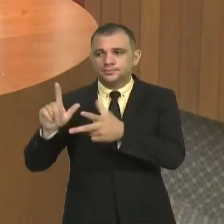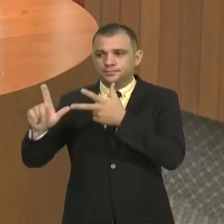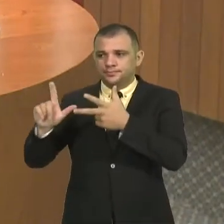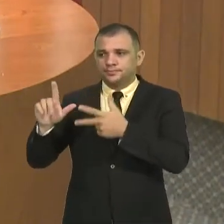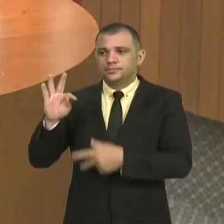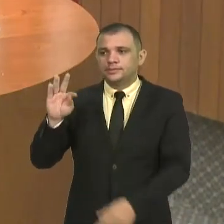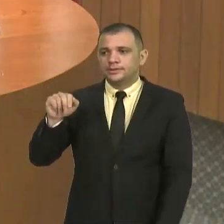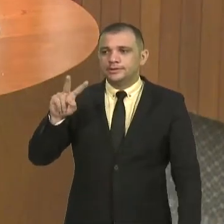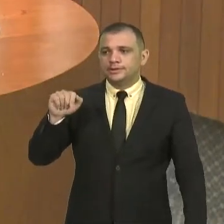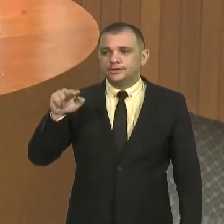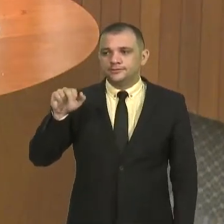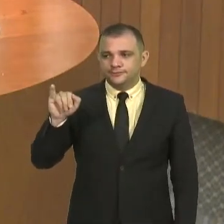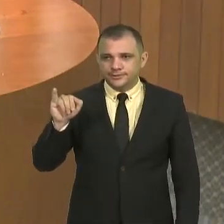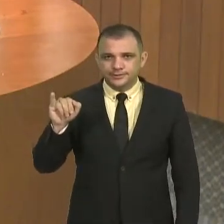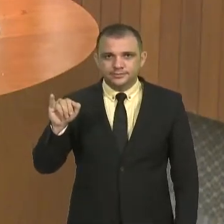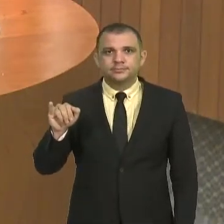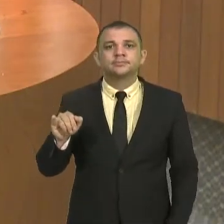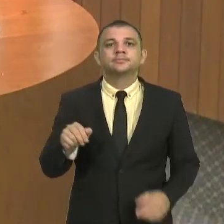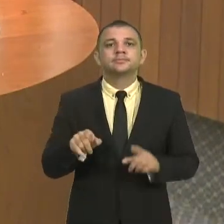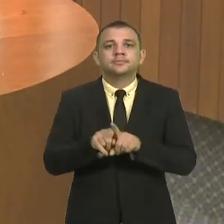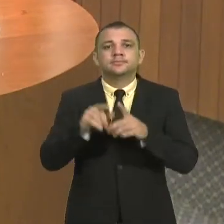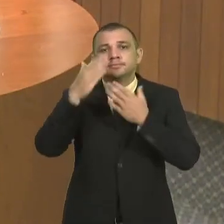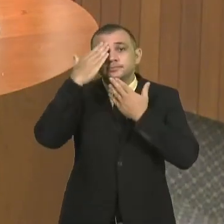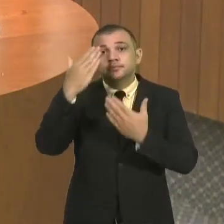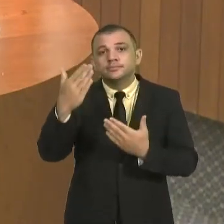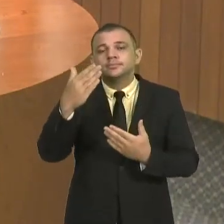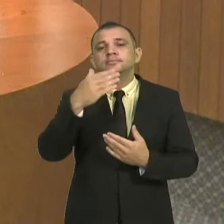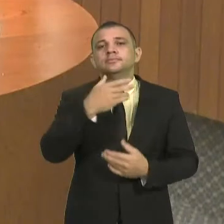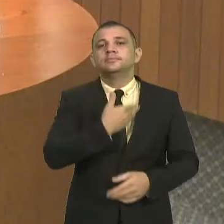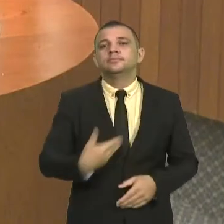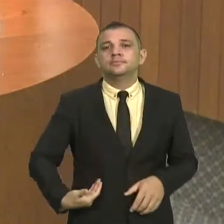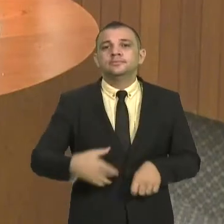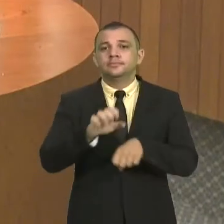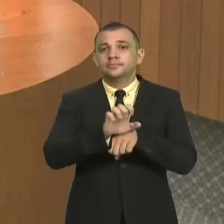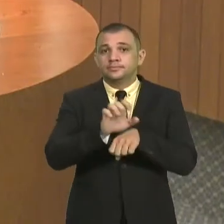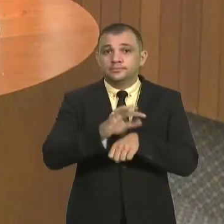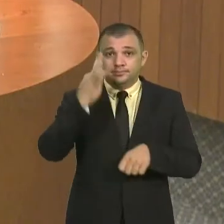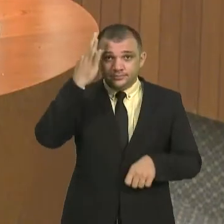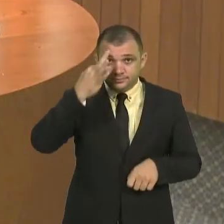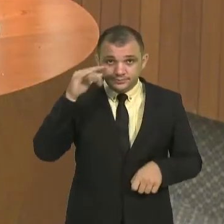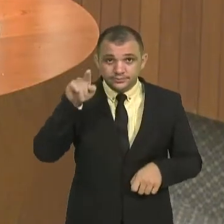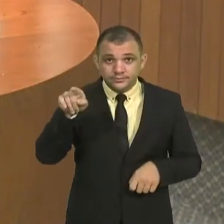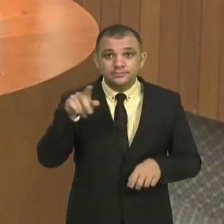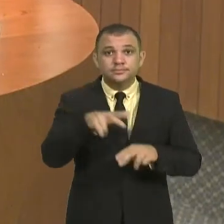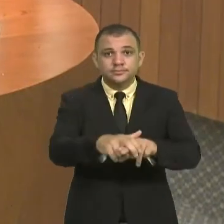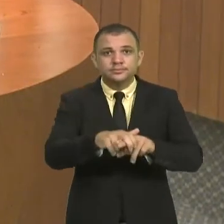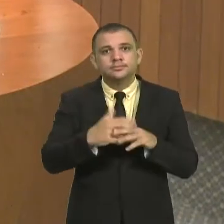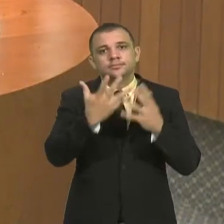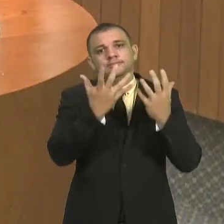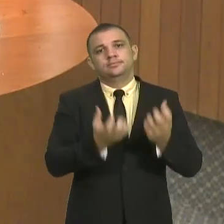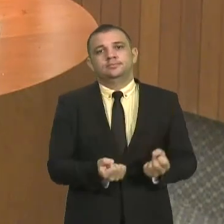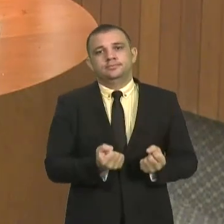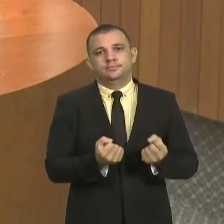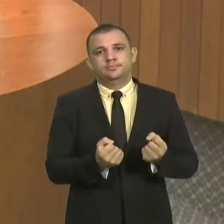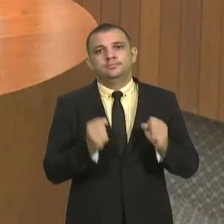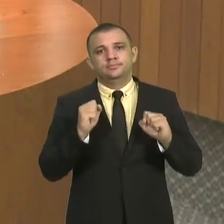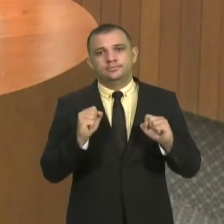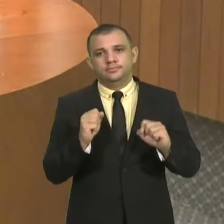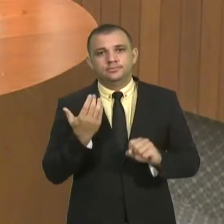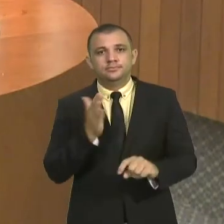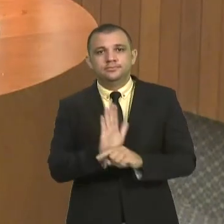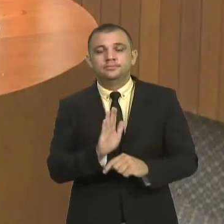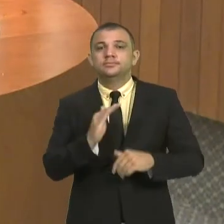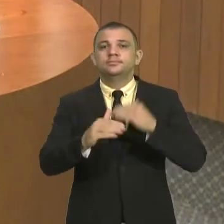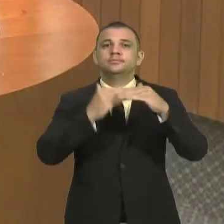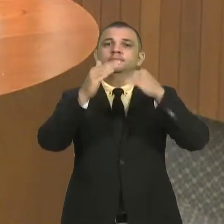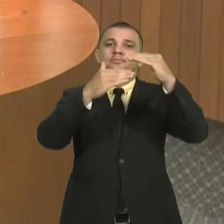agradecer ao governo do Estado, ao Felipe Camarão, exatamente por essa disposição de dar tal avanço,